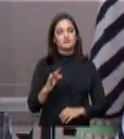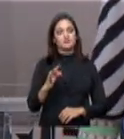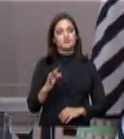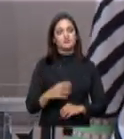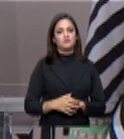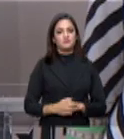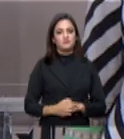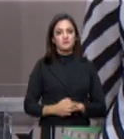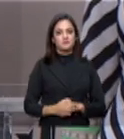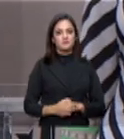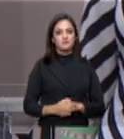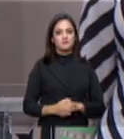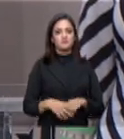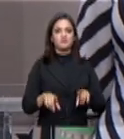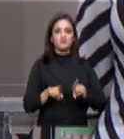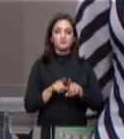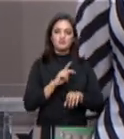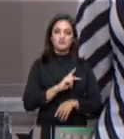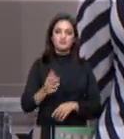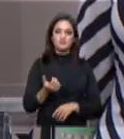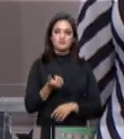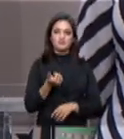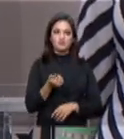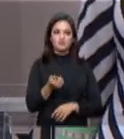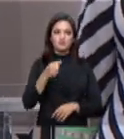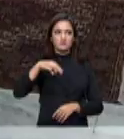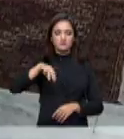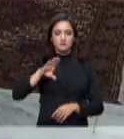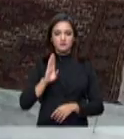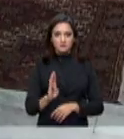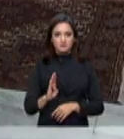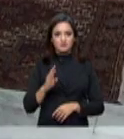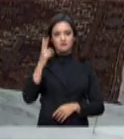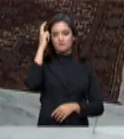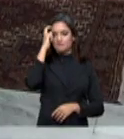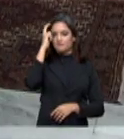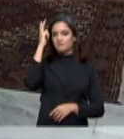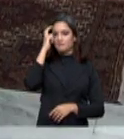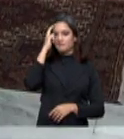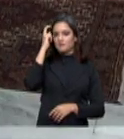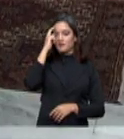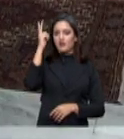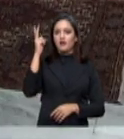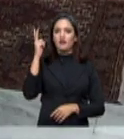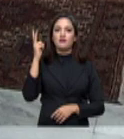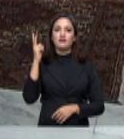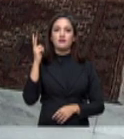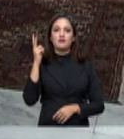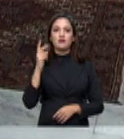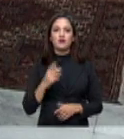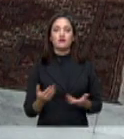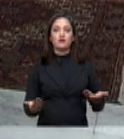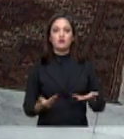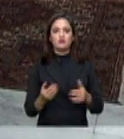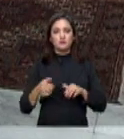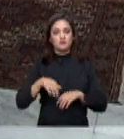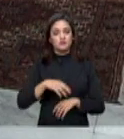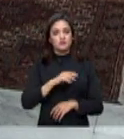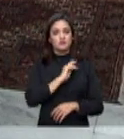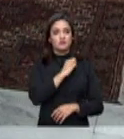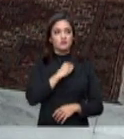doutora Renata, doutor Felipe Santa Cruz, doutor Bruno Bianco, advogado-geral da União.